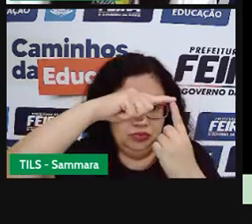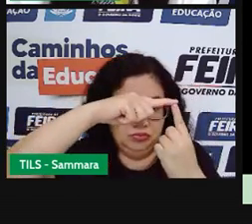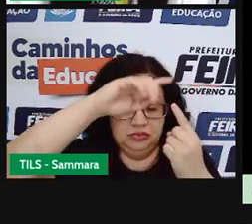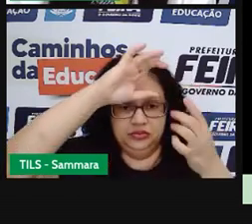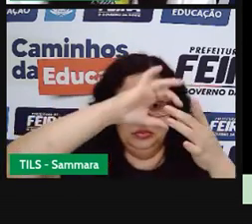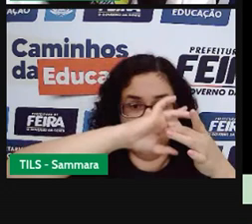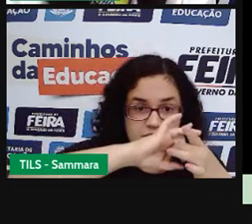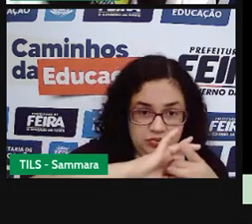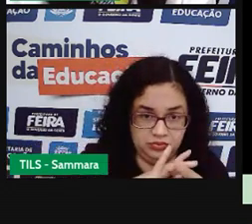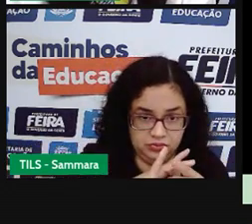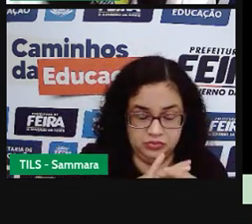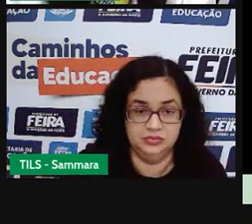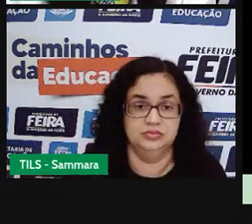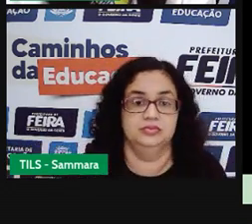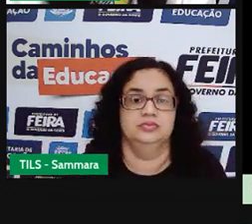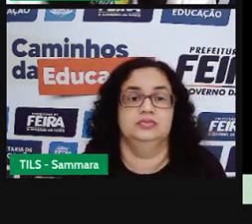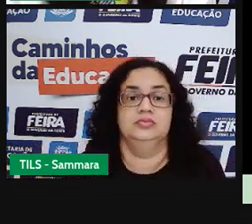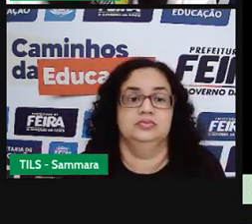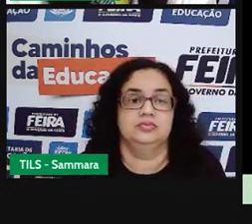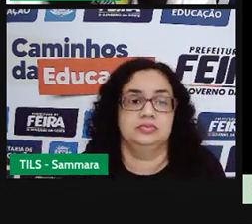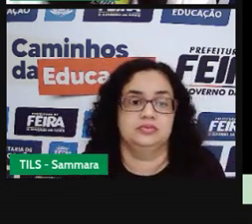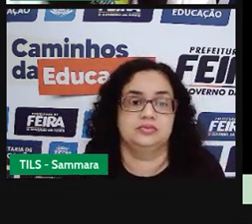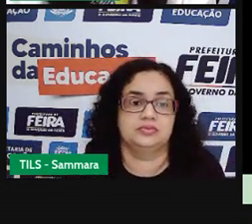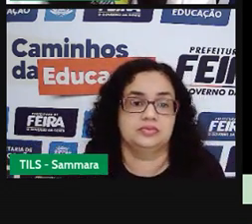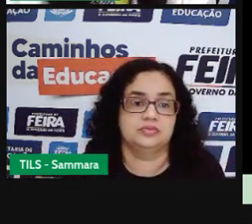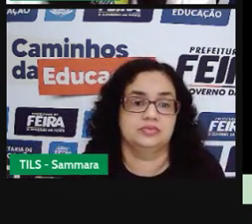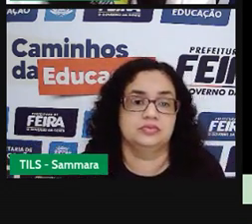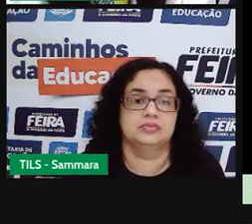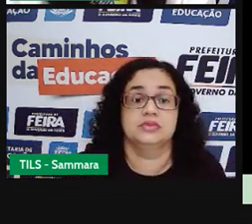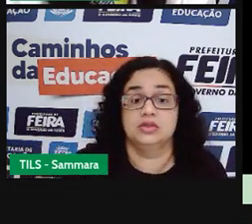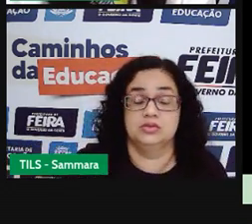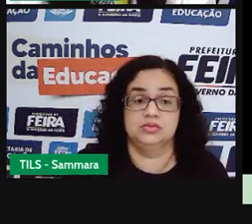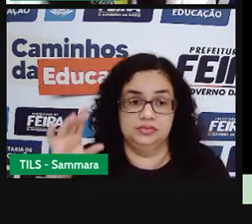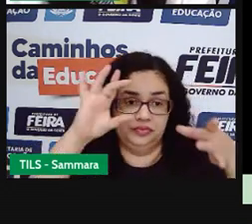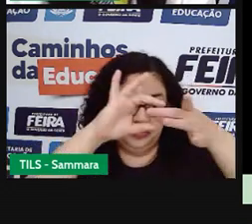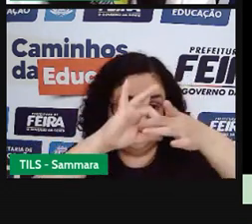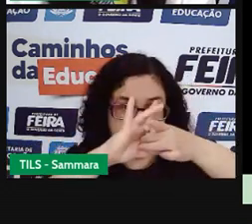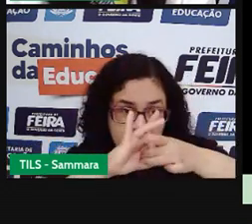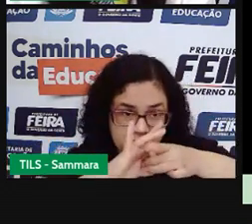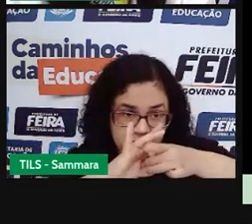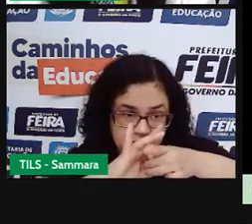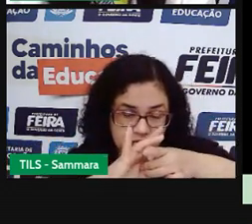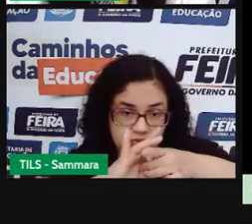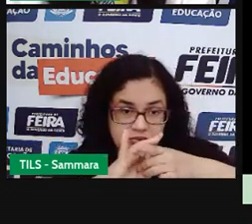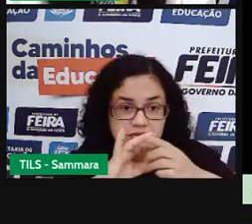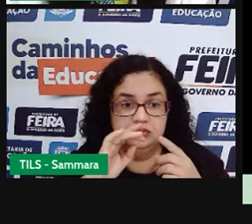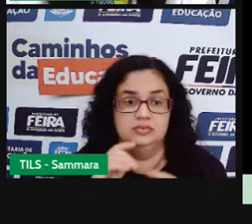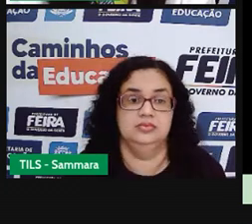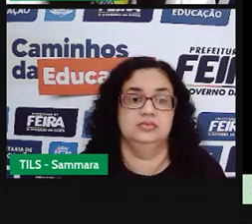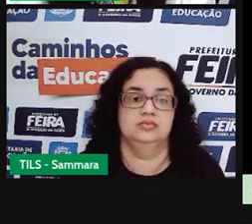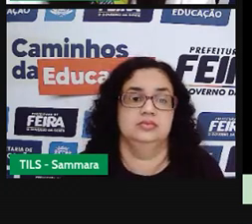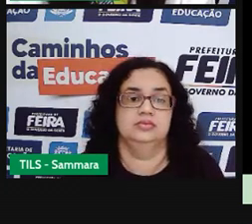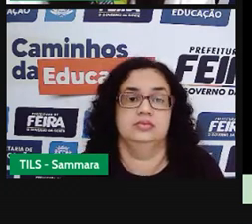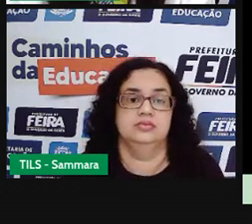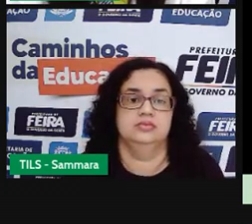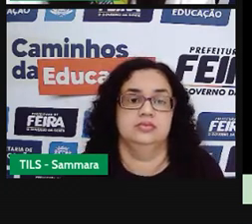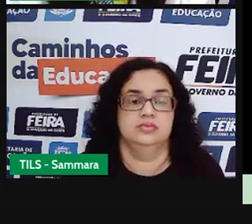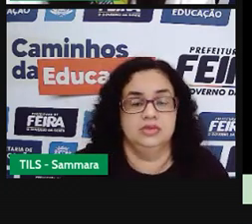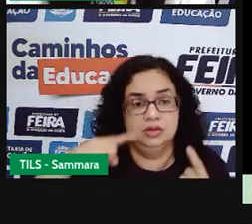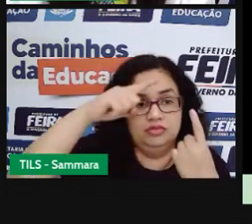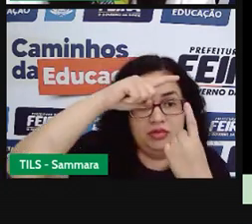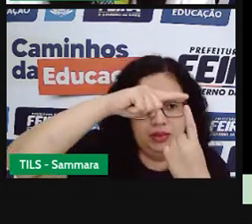e os vértices que são ó as pontinhas os cantinhos ó e frango os